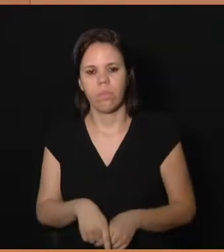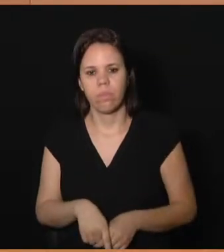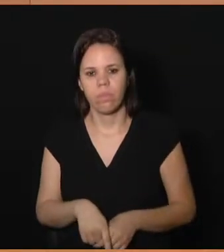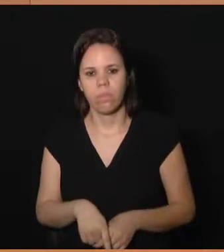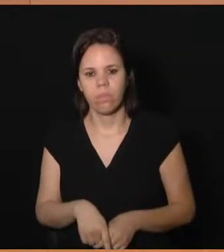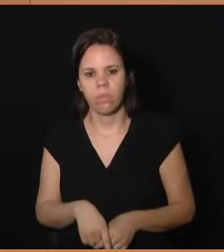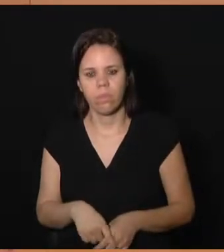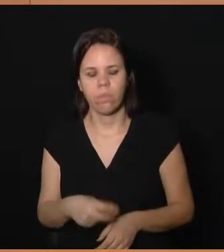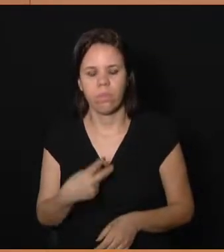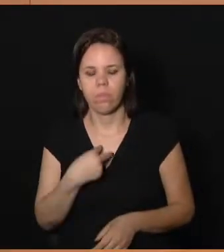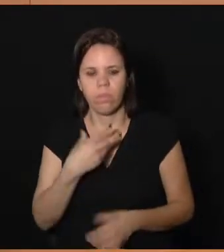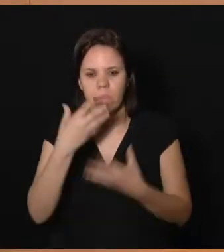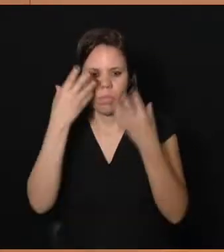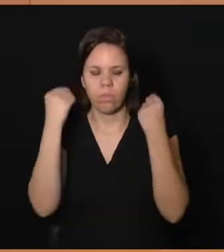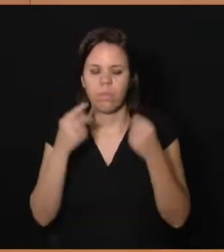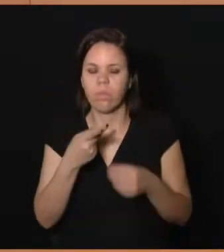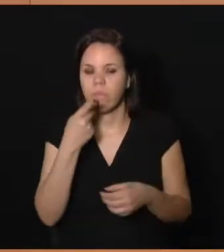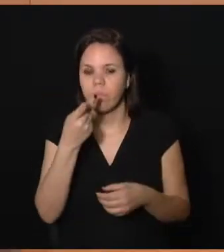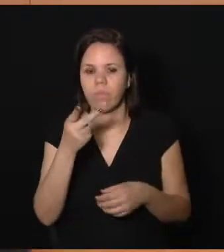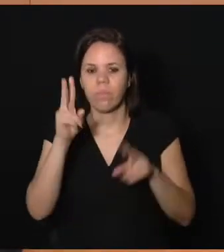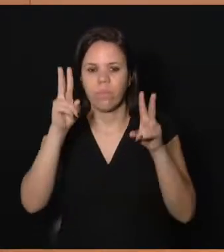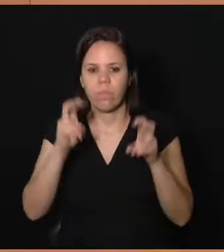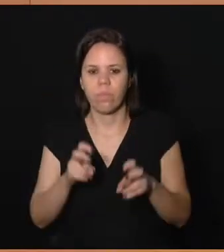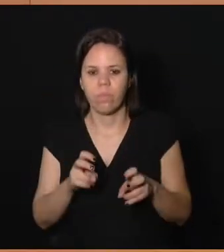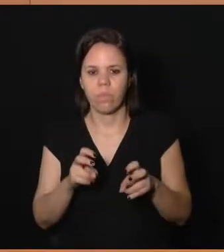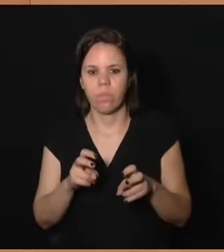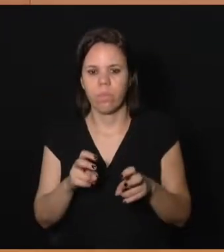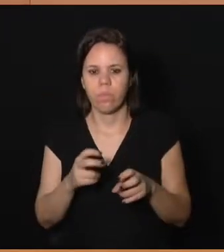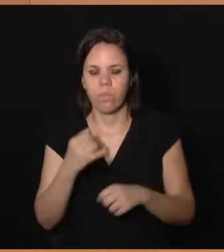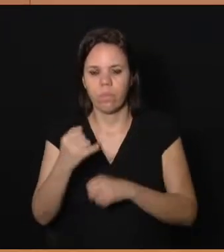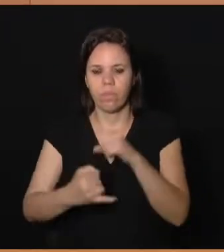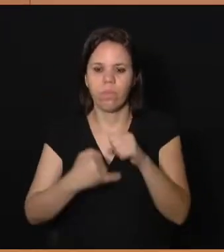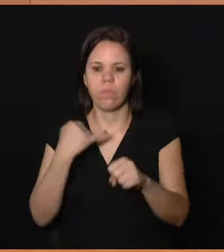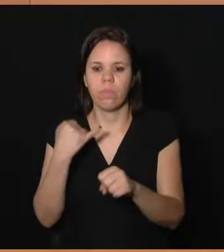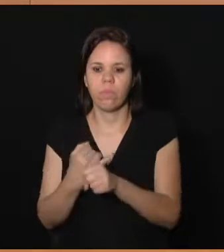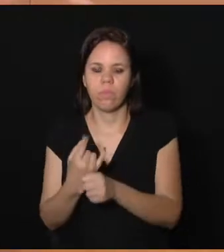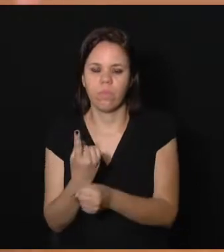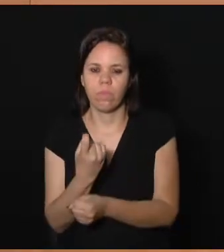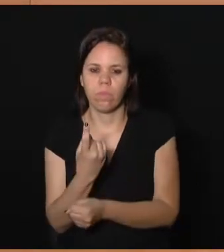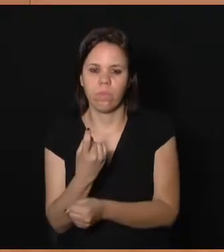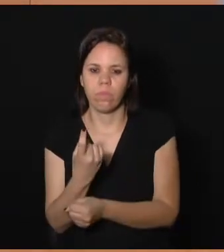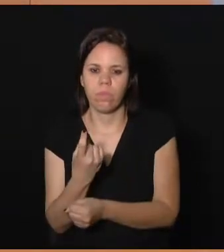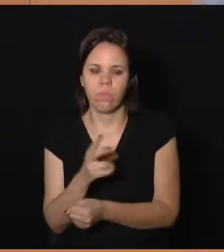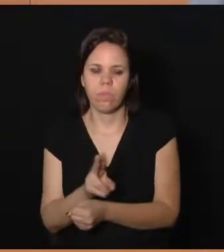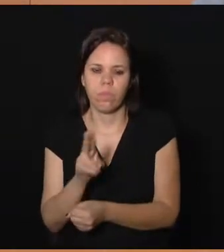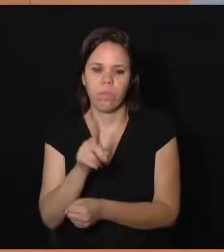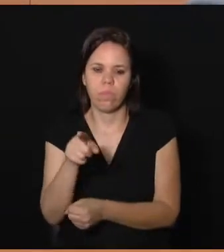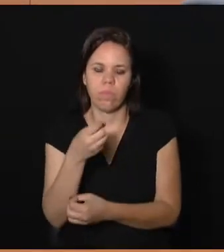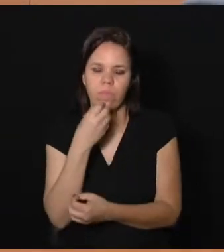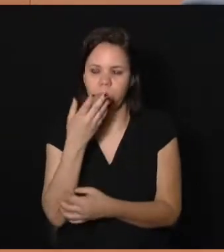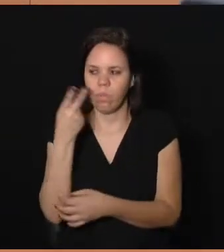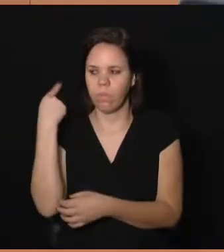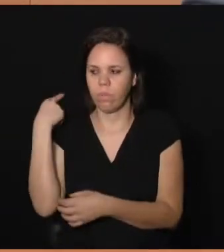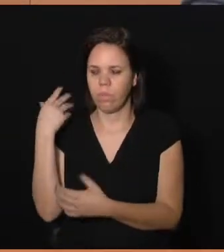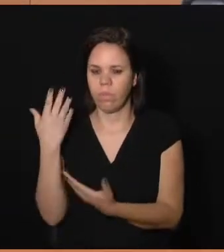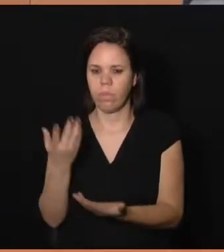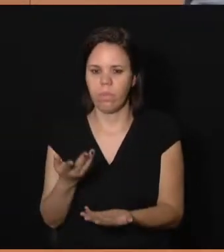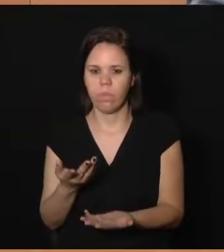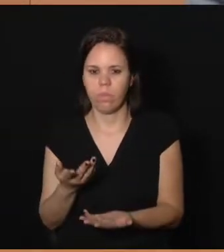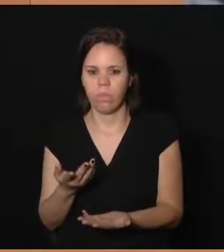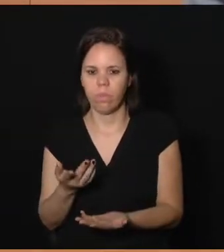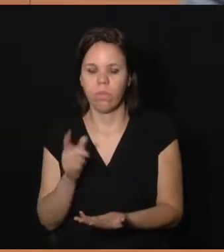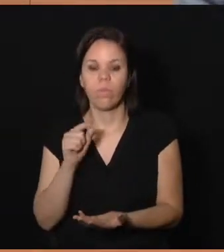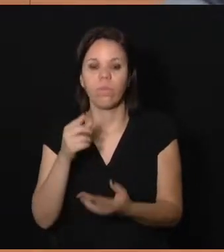a gente não podia deixar de falar sobre o portal único, né? Então, como você bem disse, e mais uma vez,